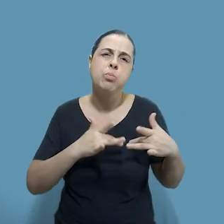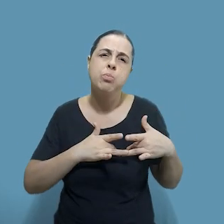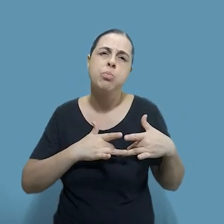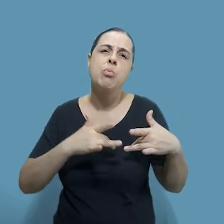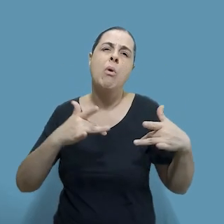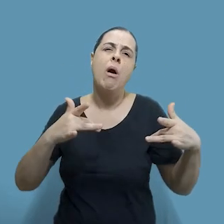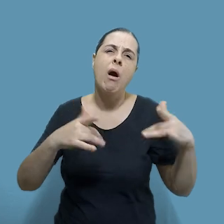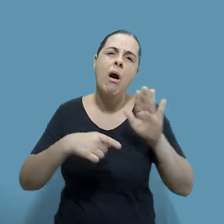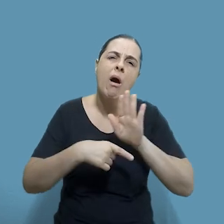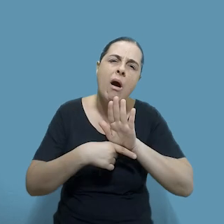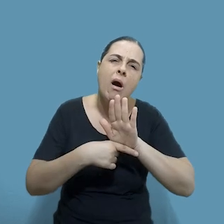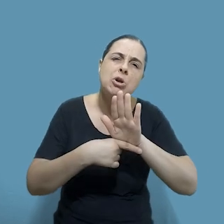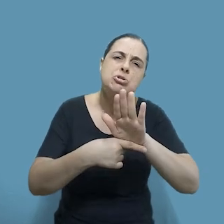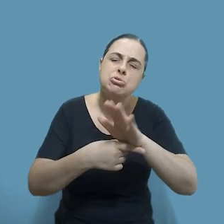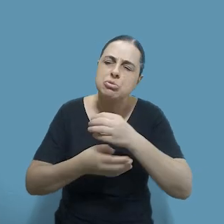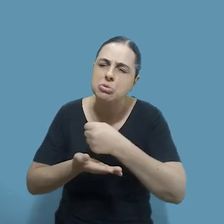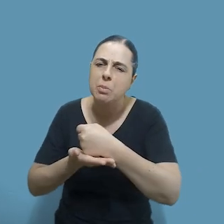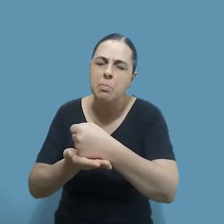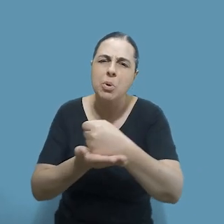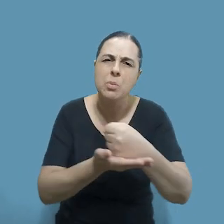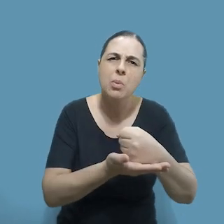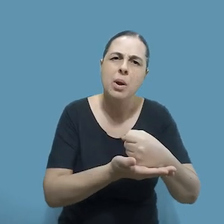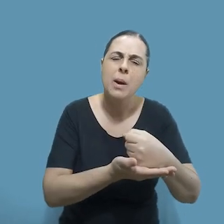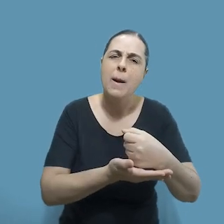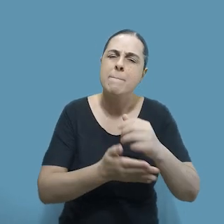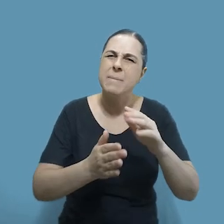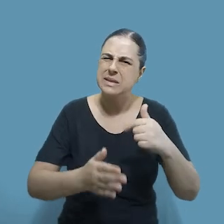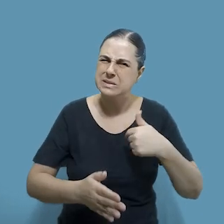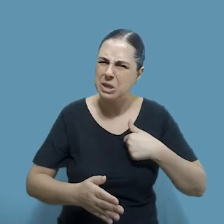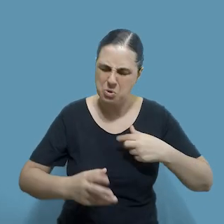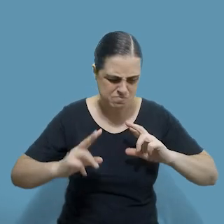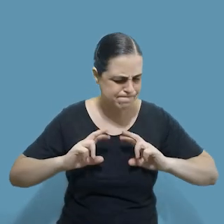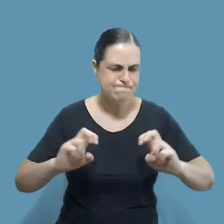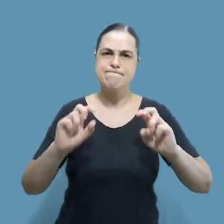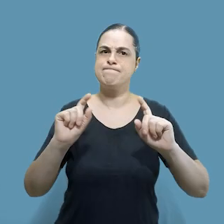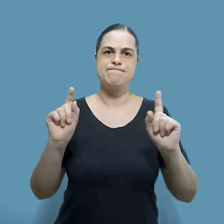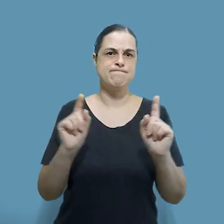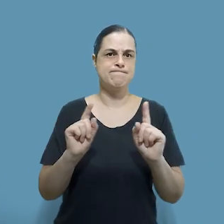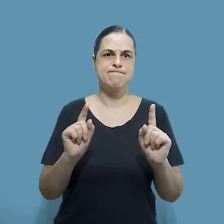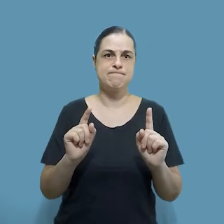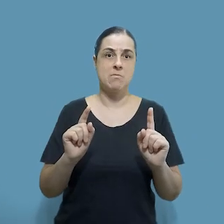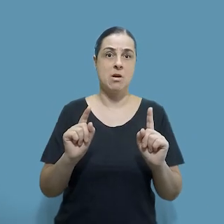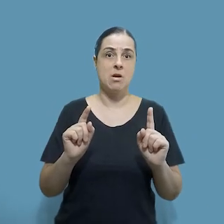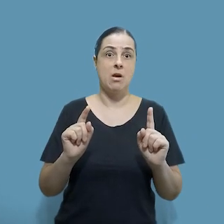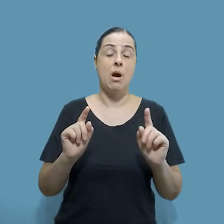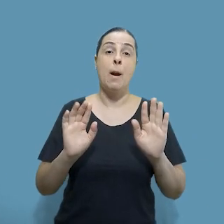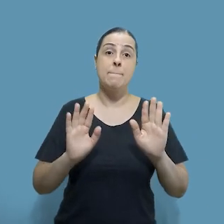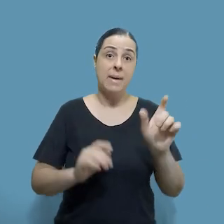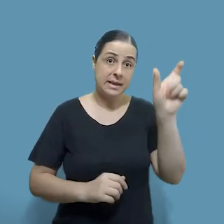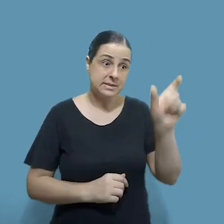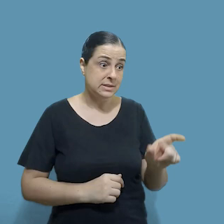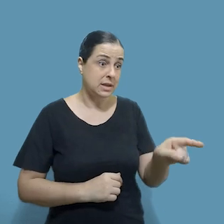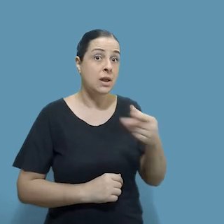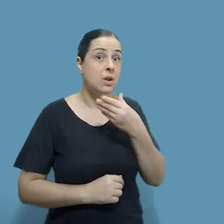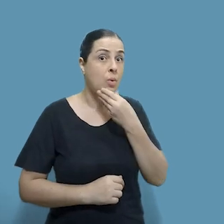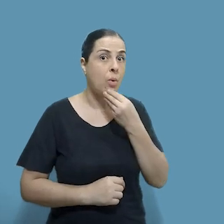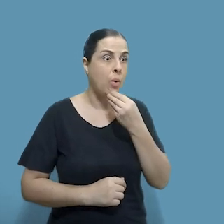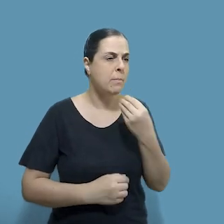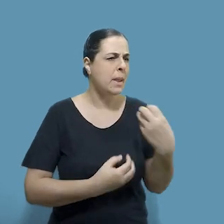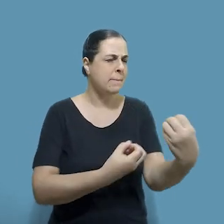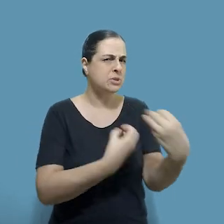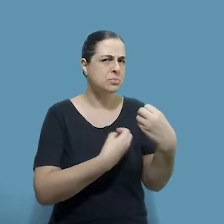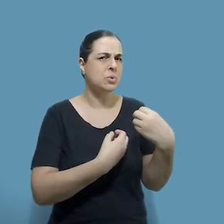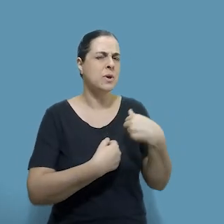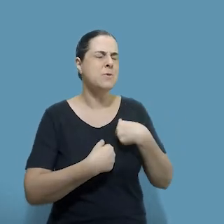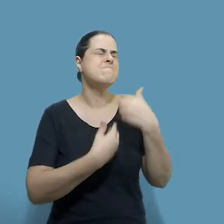via nessa condição. Mas ele era muito teimoso, e até hoje eu agradeço muito a ele, porque ele insistiu tanto que eu disse,